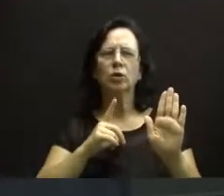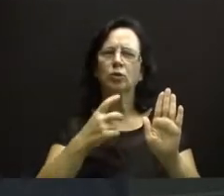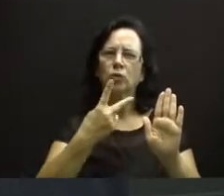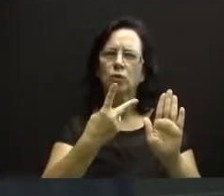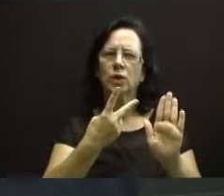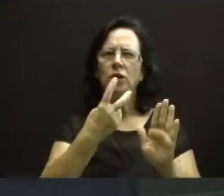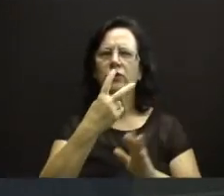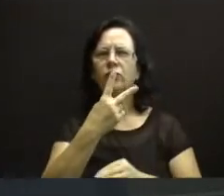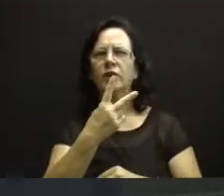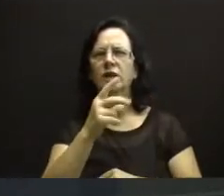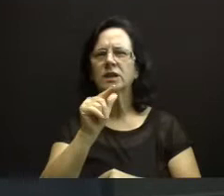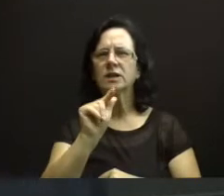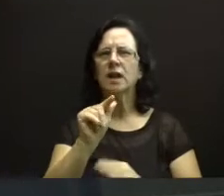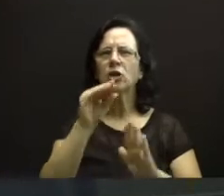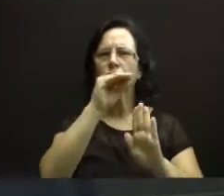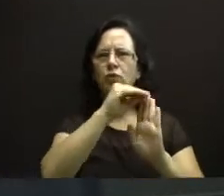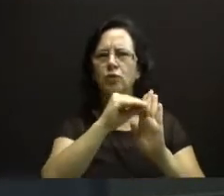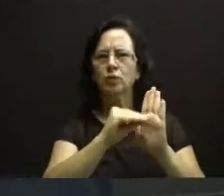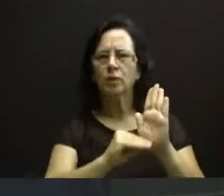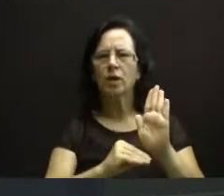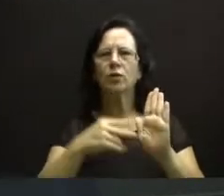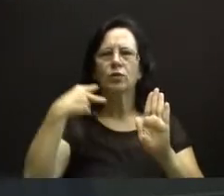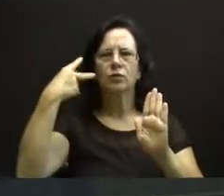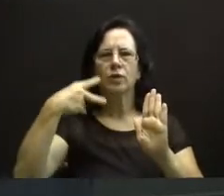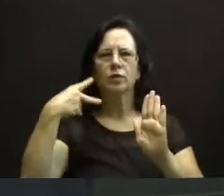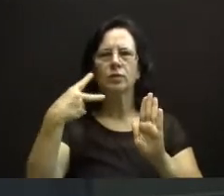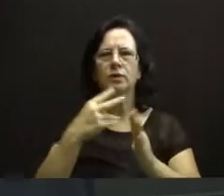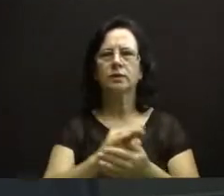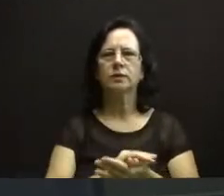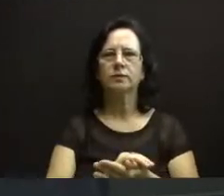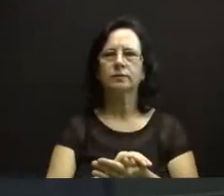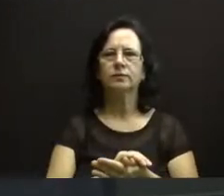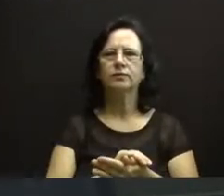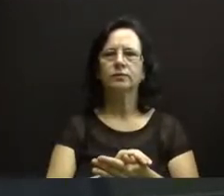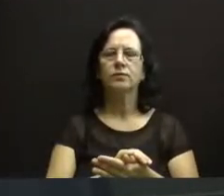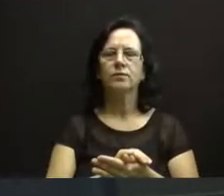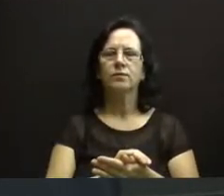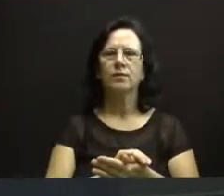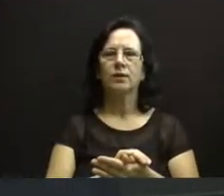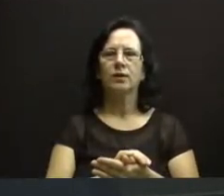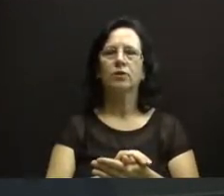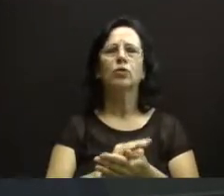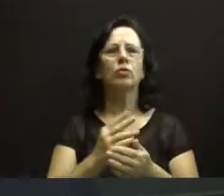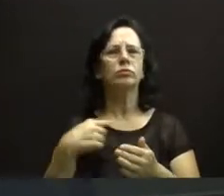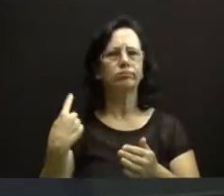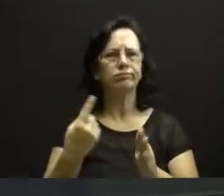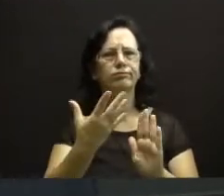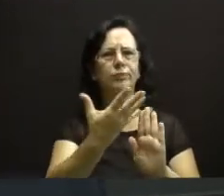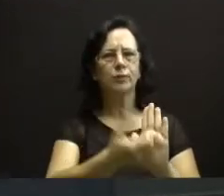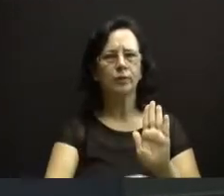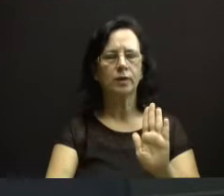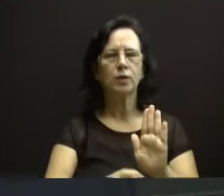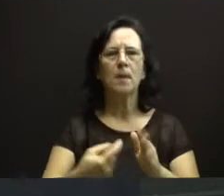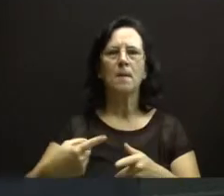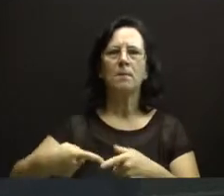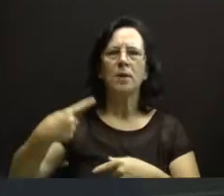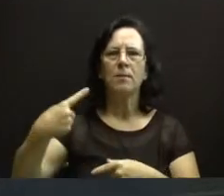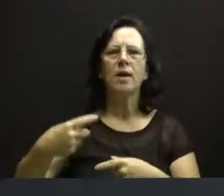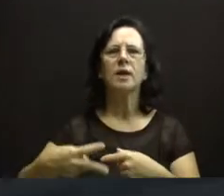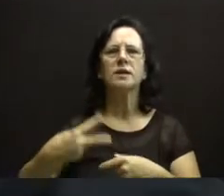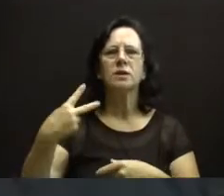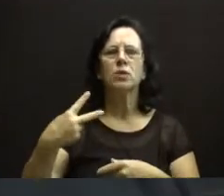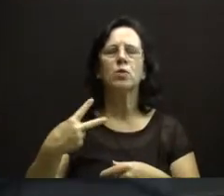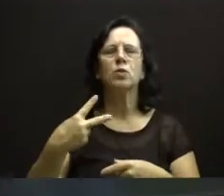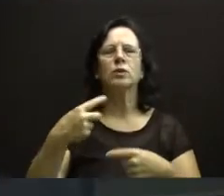227 emendas impositivas dos vereadores então com tudo isso aprovamos tanto em primeira discussão como em segunda discussão